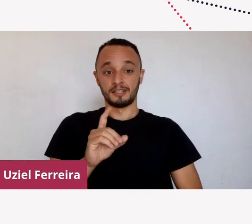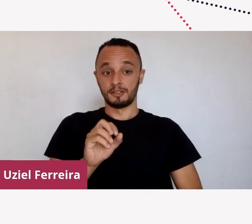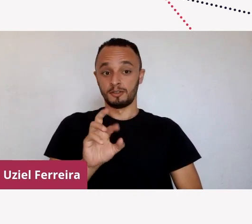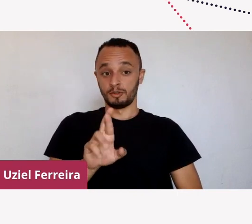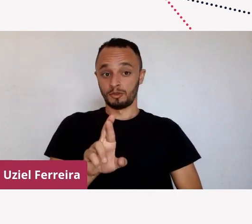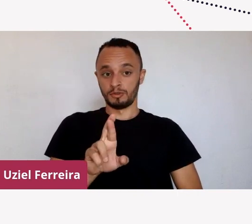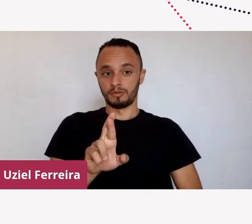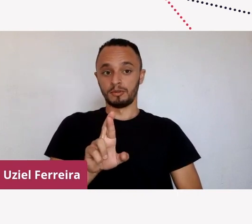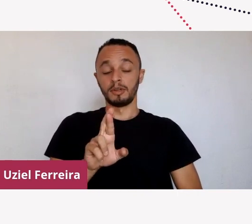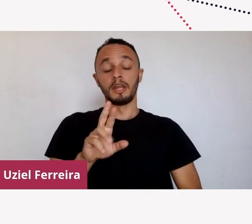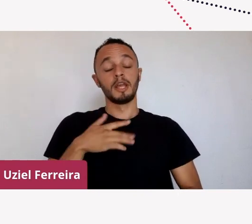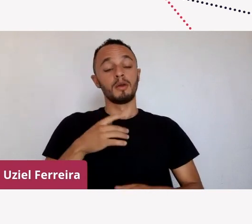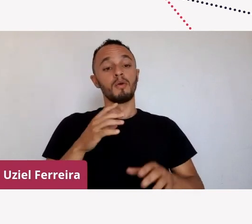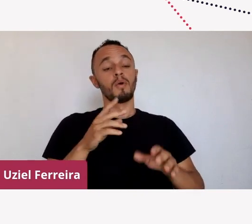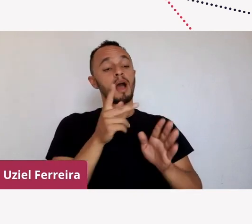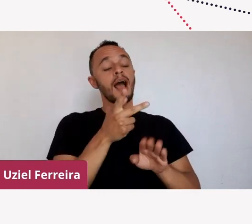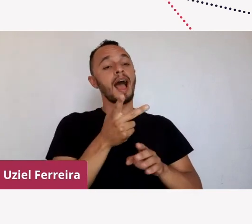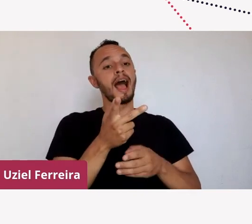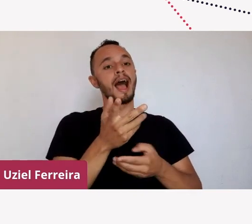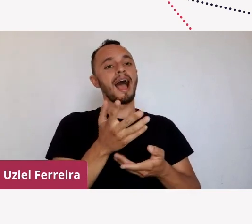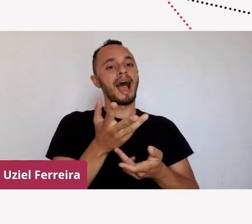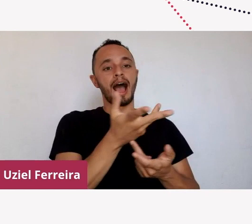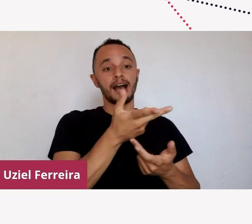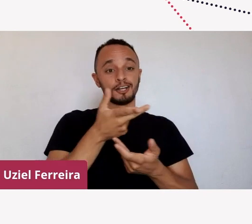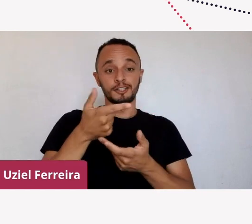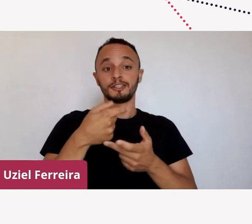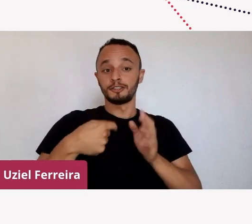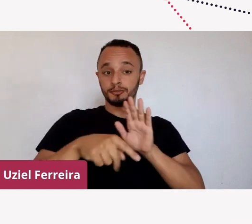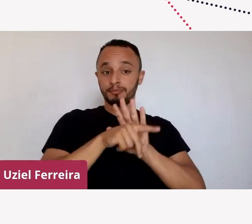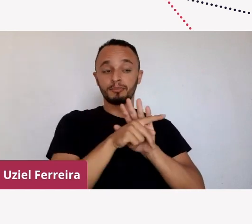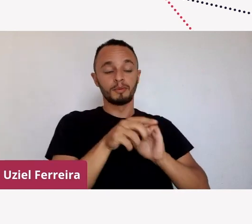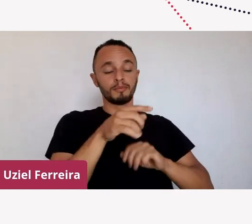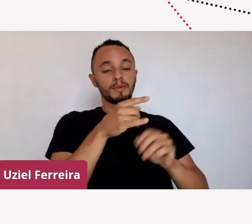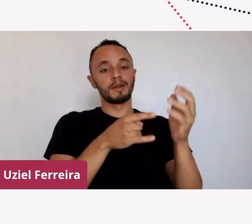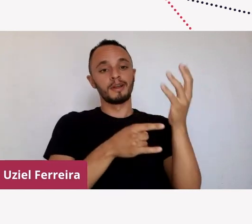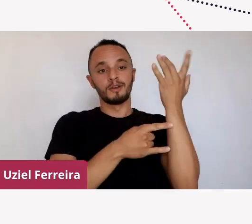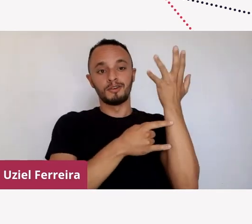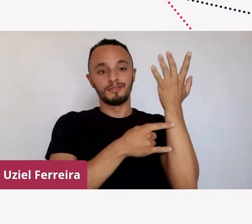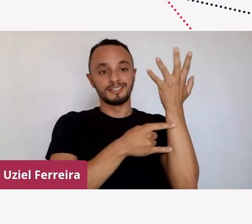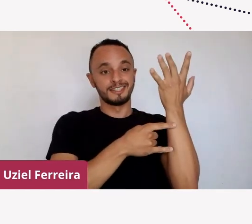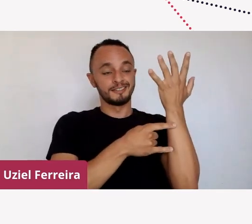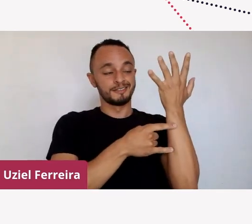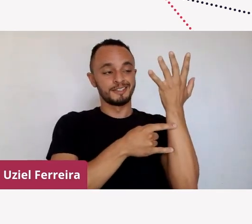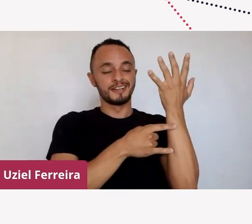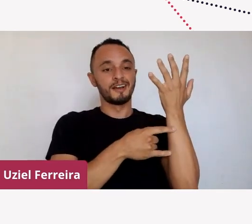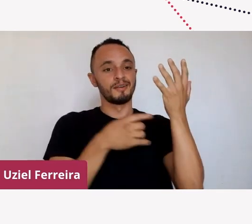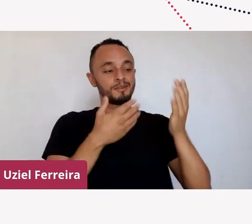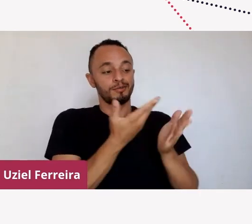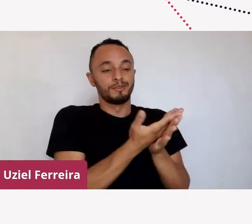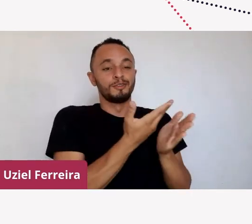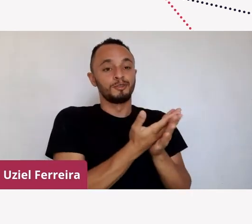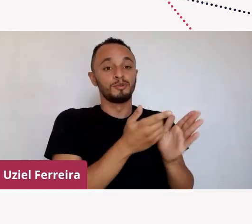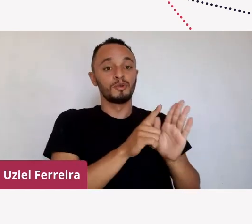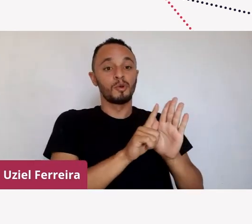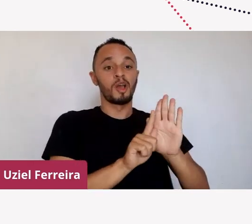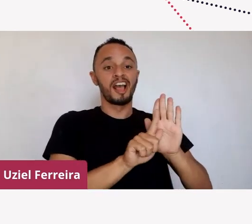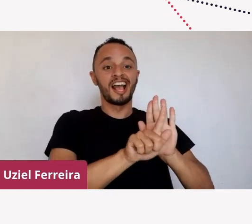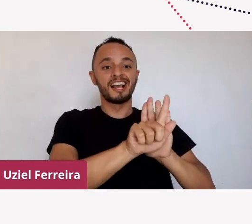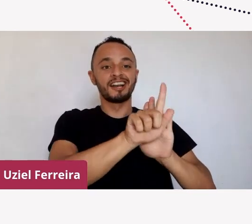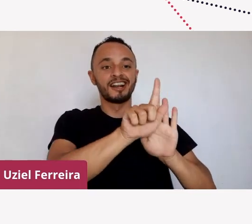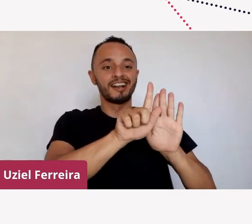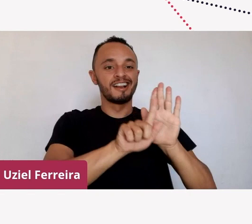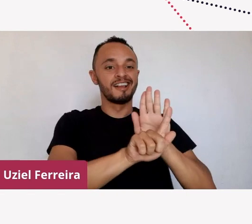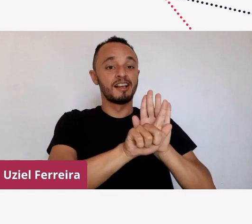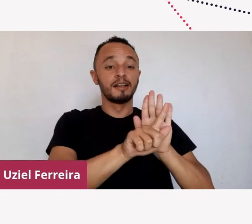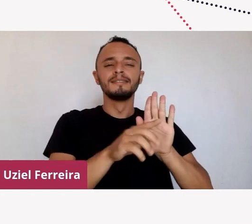Universidade Federal de Minas Gerais e sou habilitada justamente em gravura. Hoje a gente inicia, nesse primeiro vídeo, a